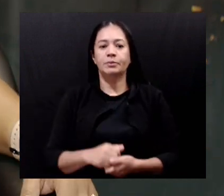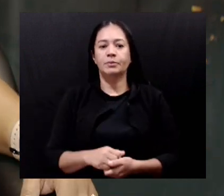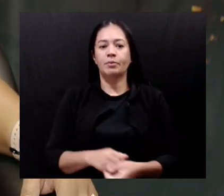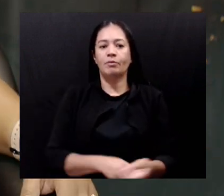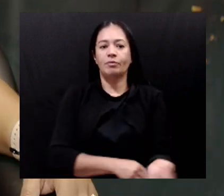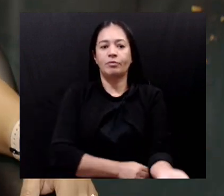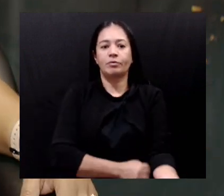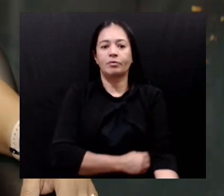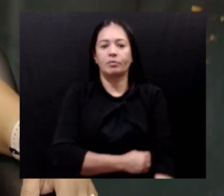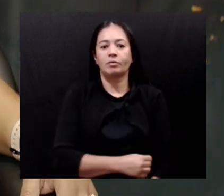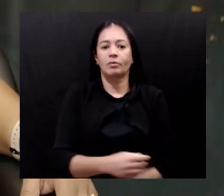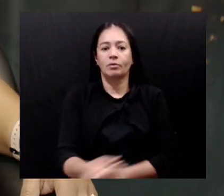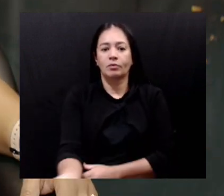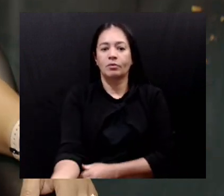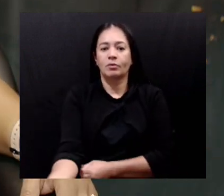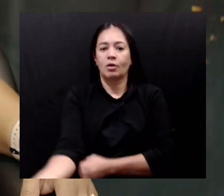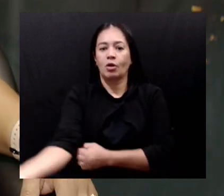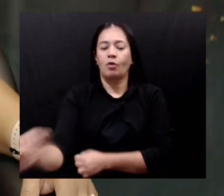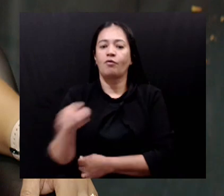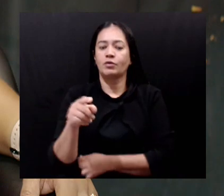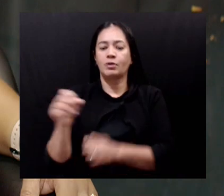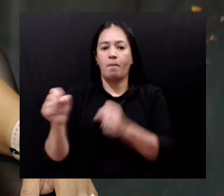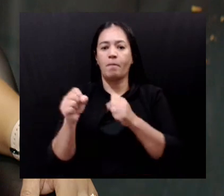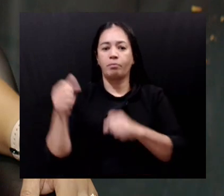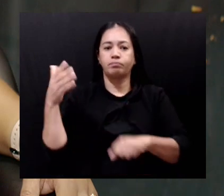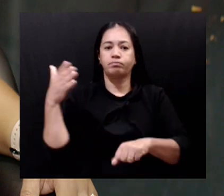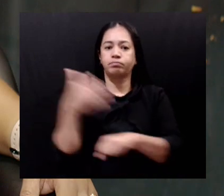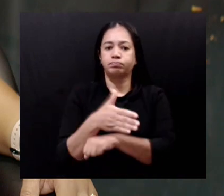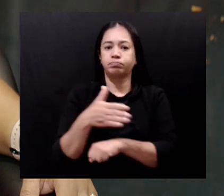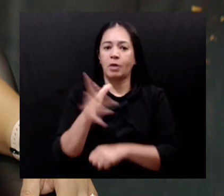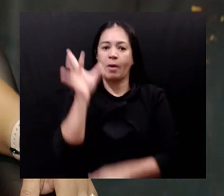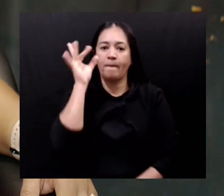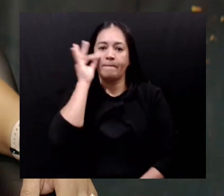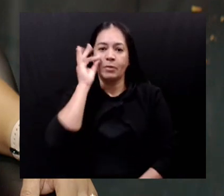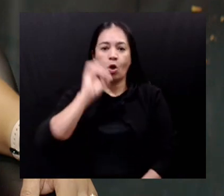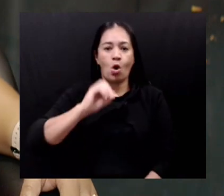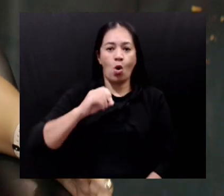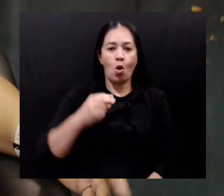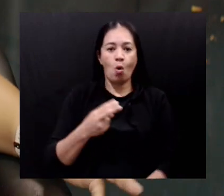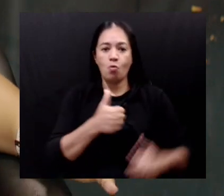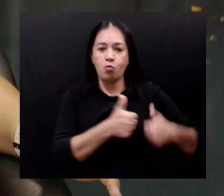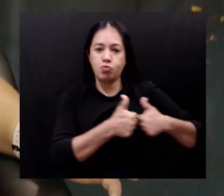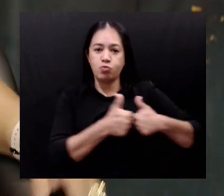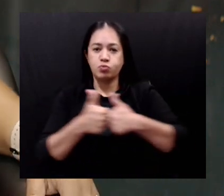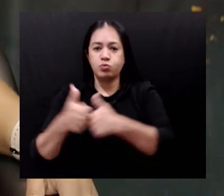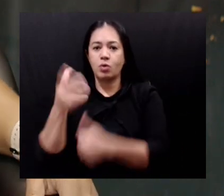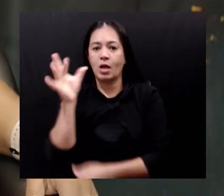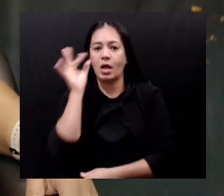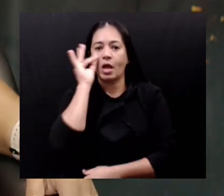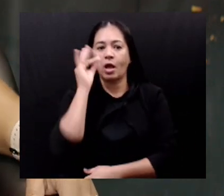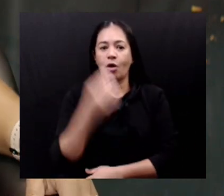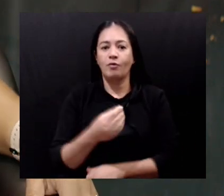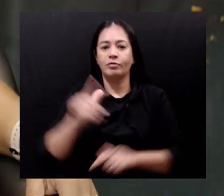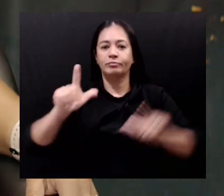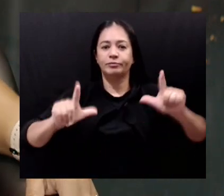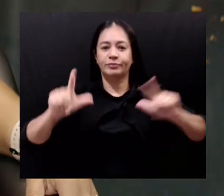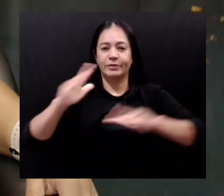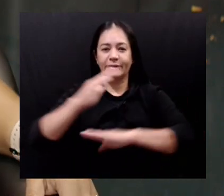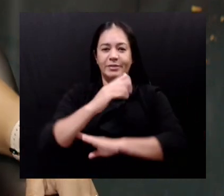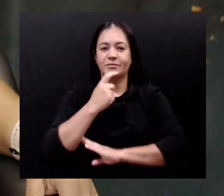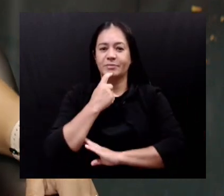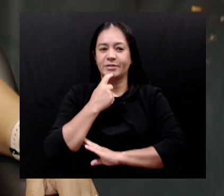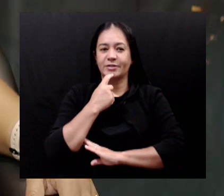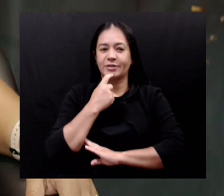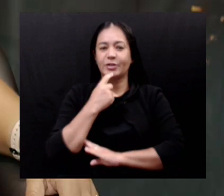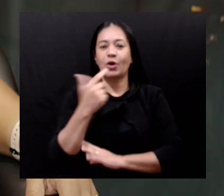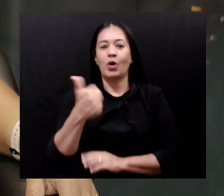pode participar presencialmente ou acompanhar a transmissão ao vivo aqui pela TV Câmara Campinas, no nosso sinal digital 11.3, canal